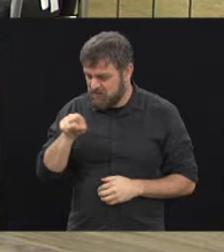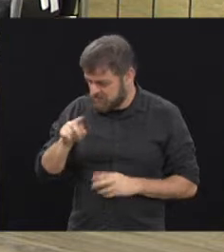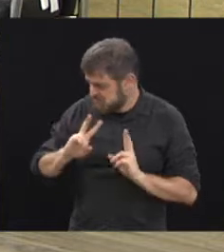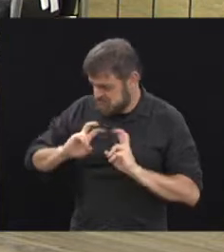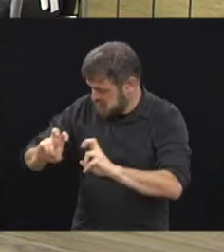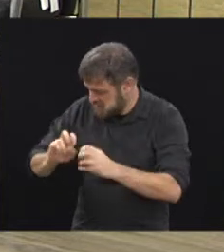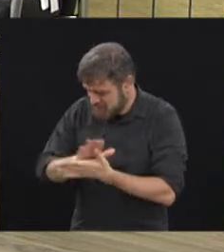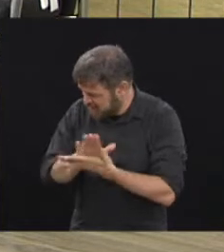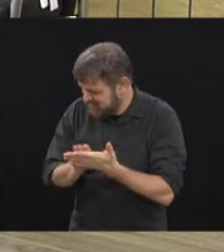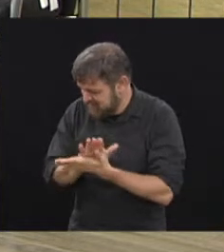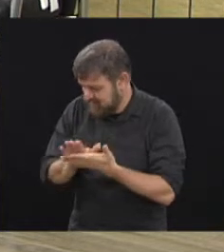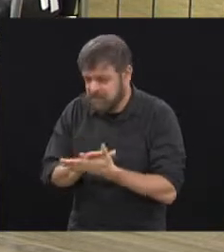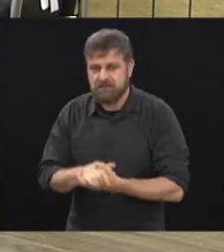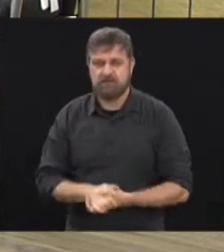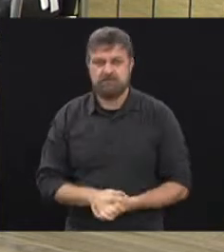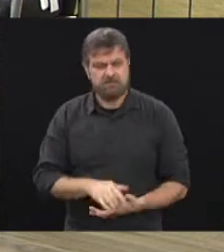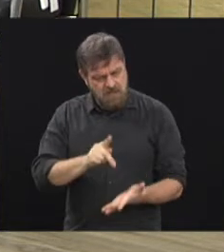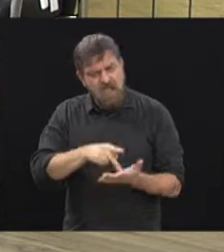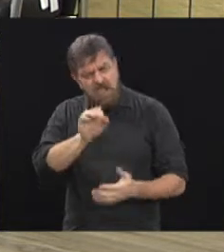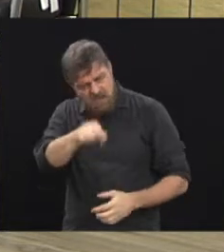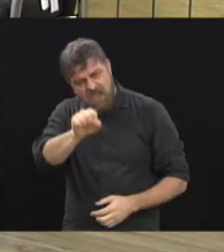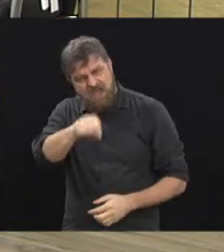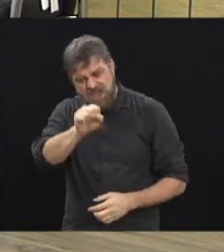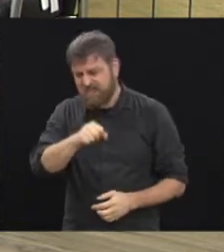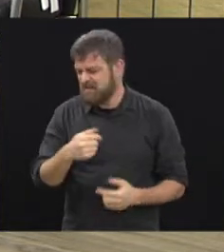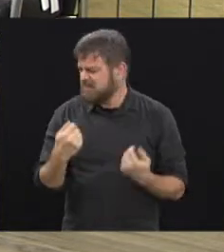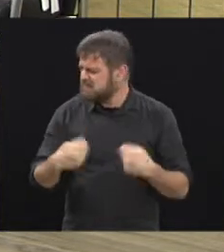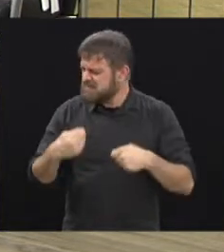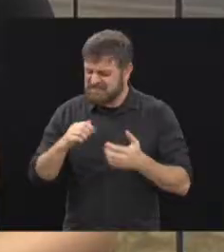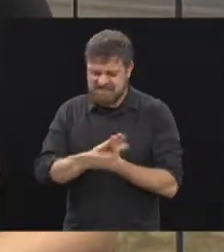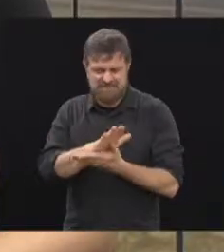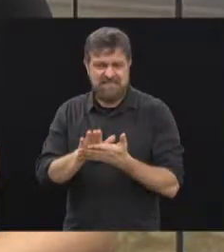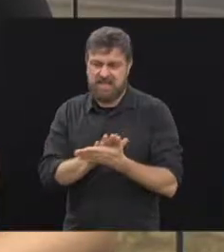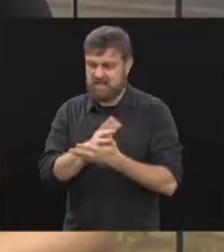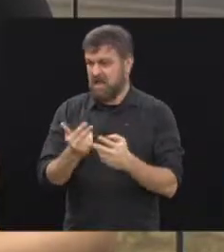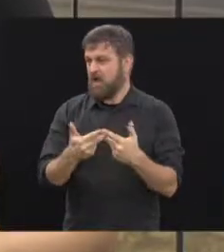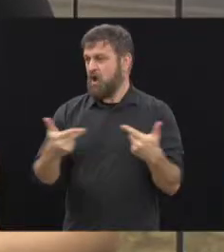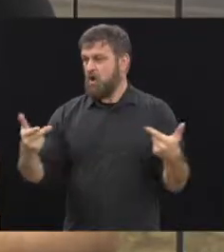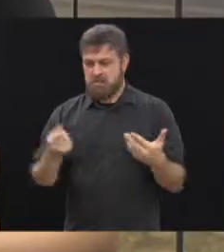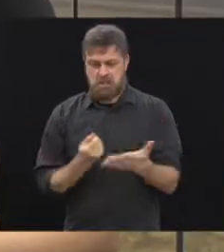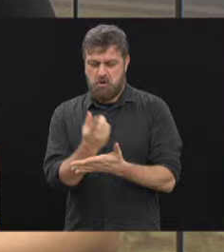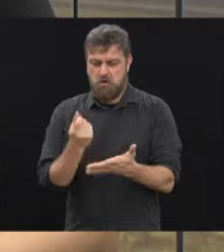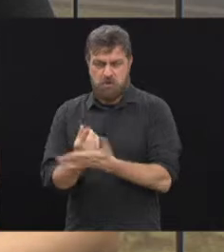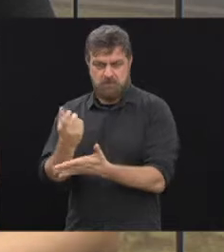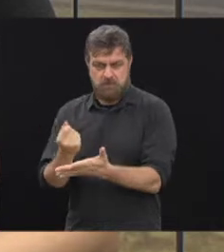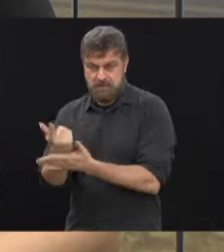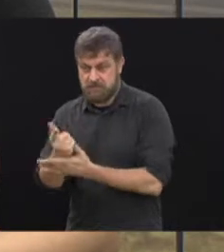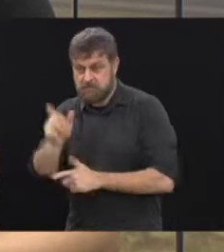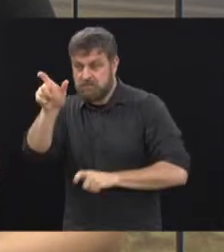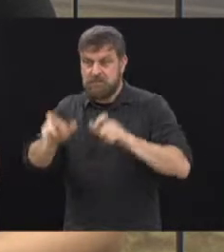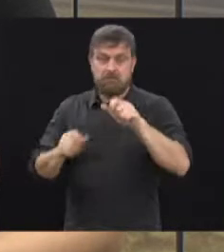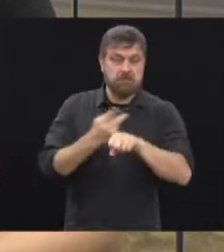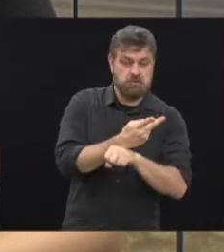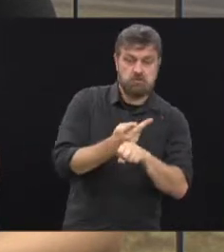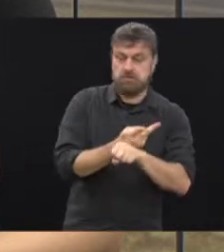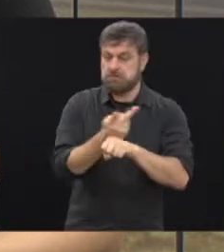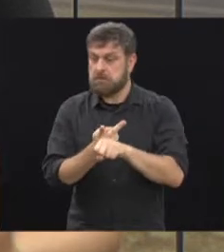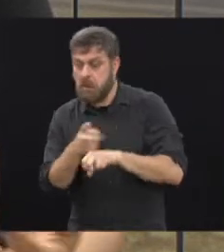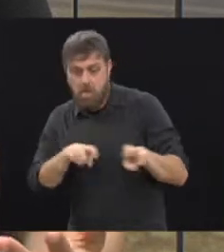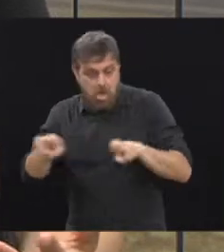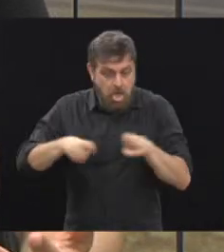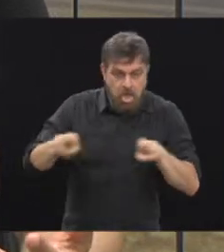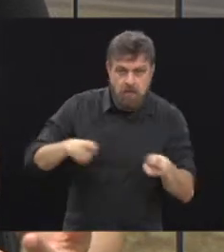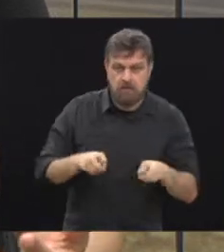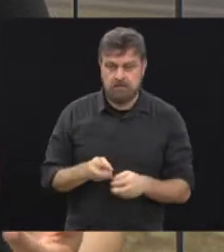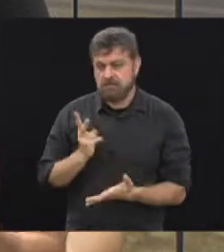é necessário, né? Então eu vi que não é necessário e que também essas coisas todas que as pessoas buscam, elas